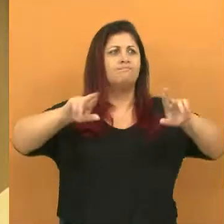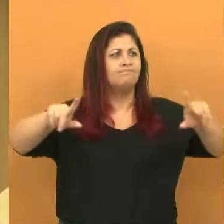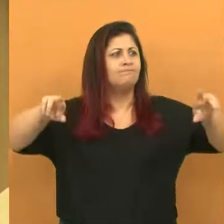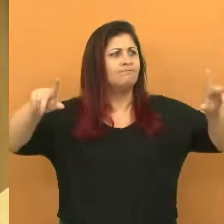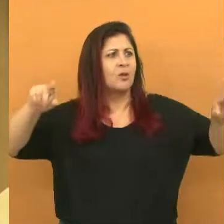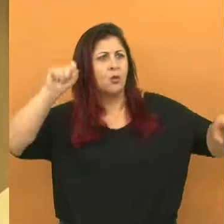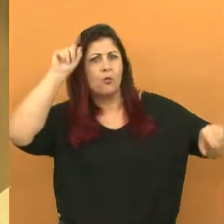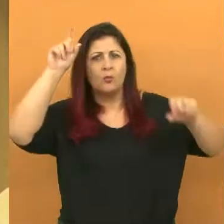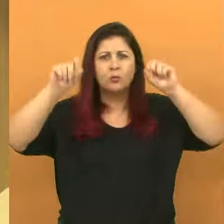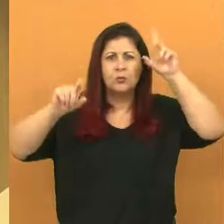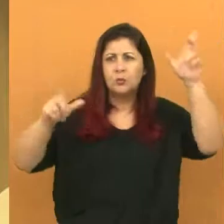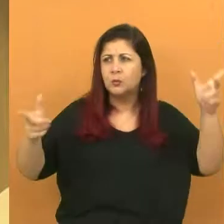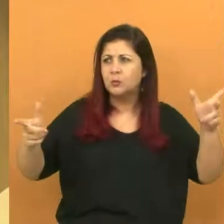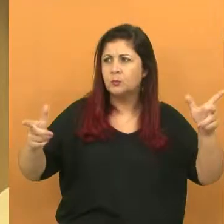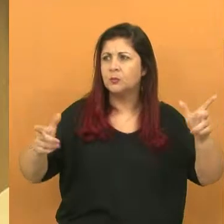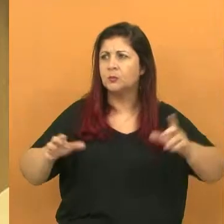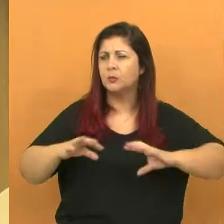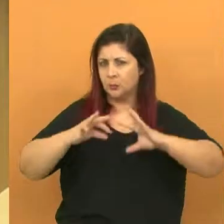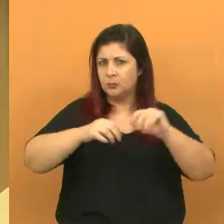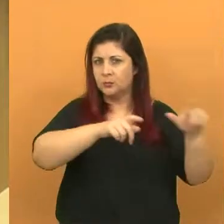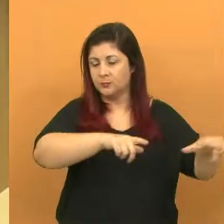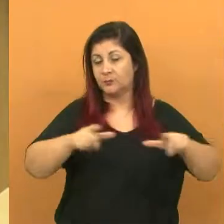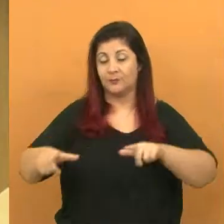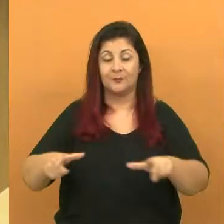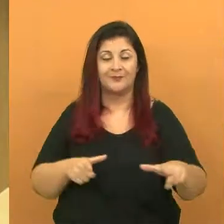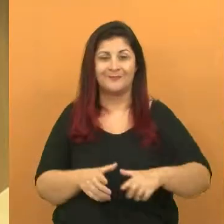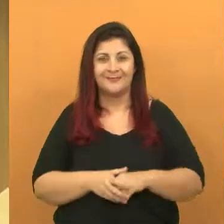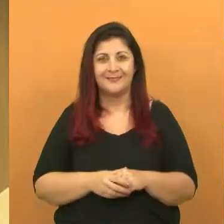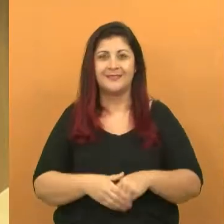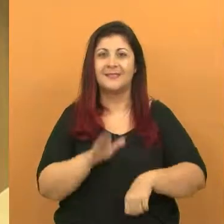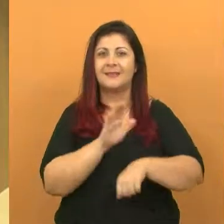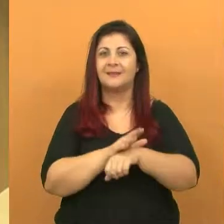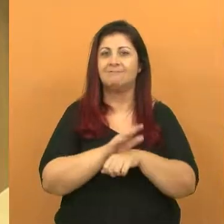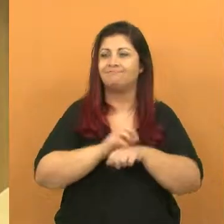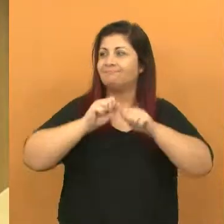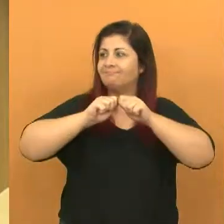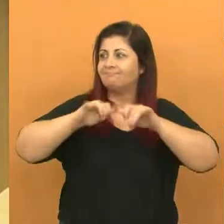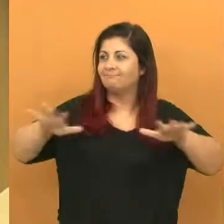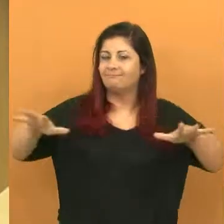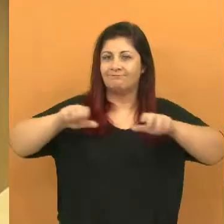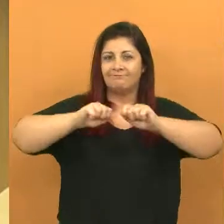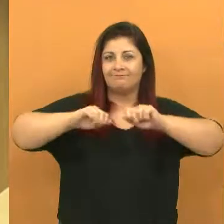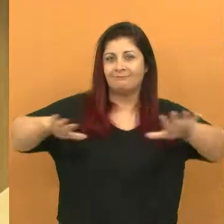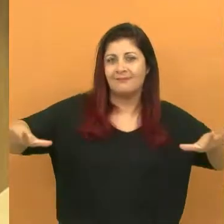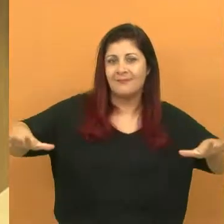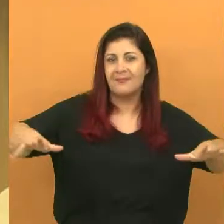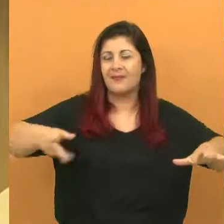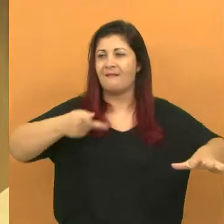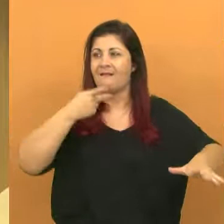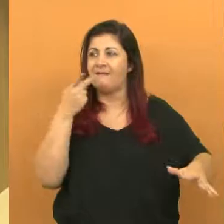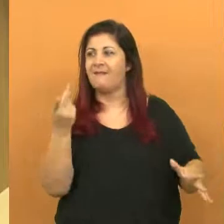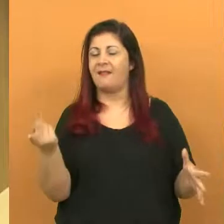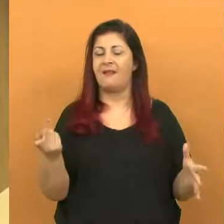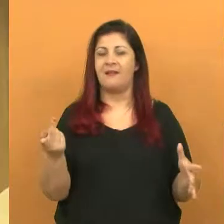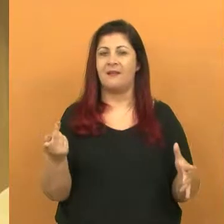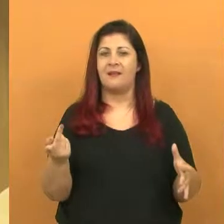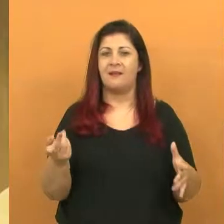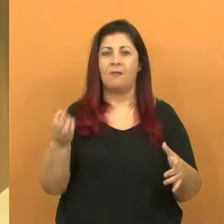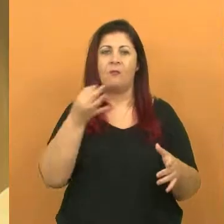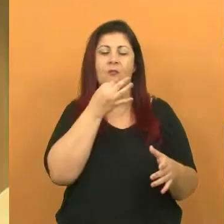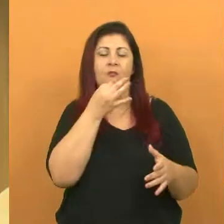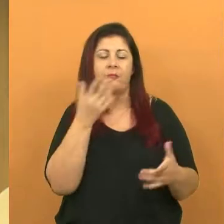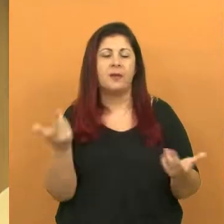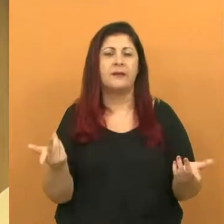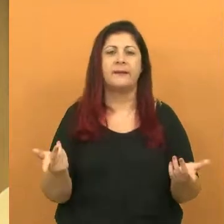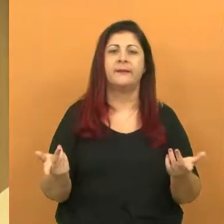brasileiro, regional e local, contribuindo para a difusão das manifestações verbais, políticas,